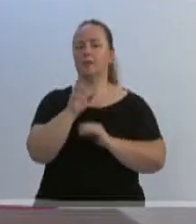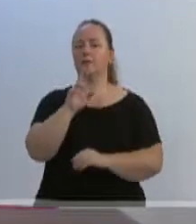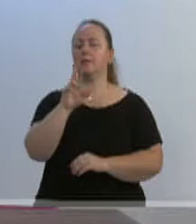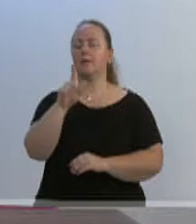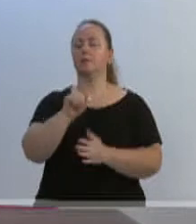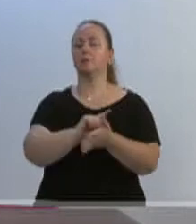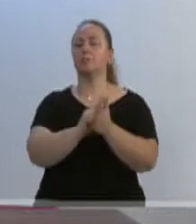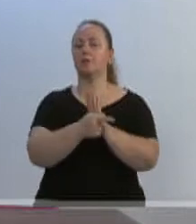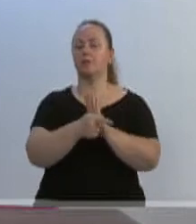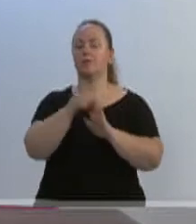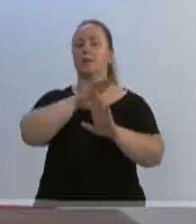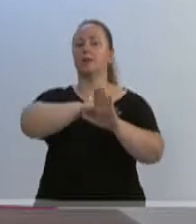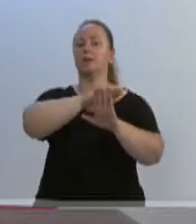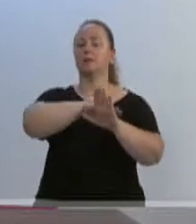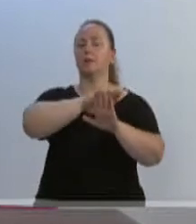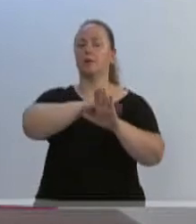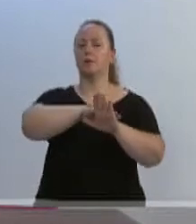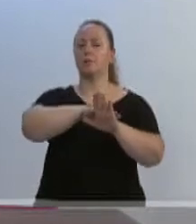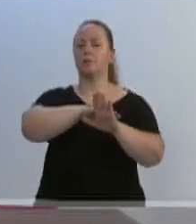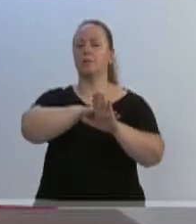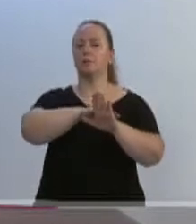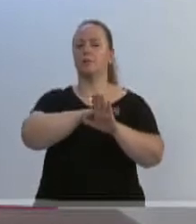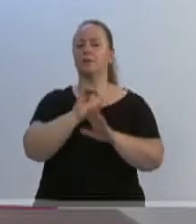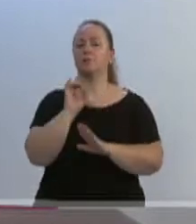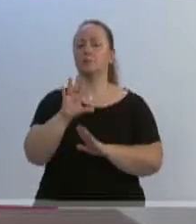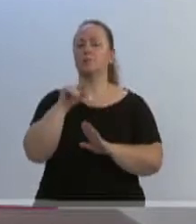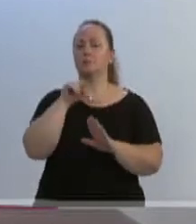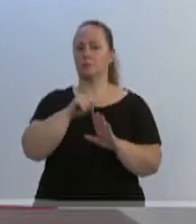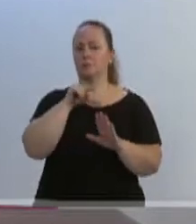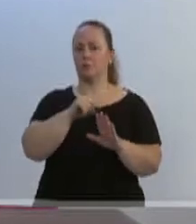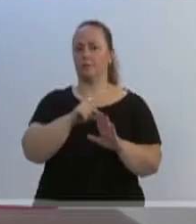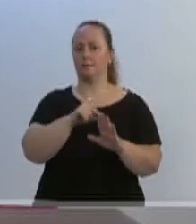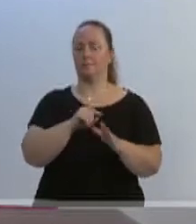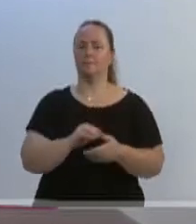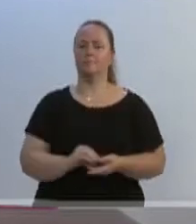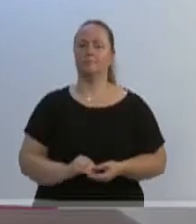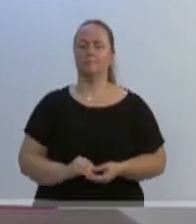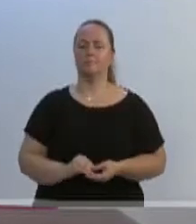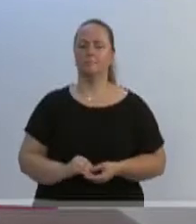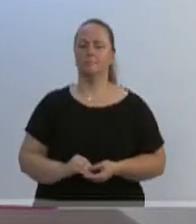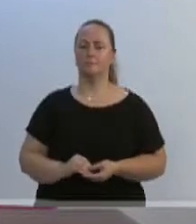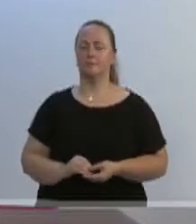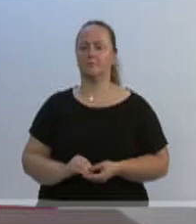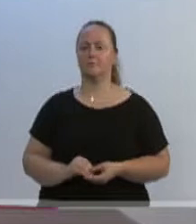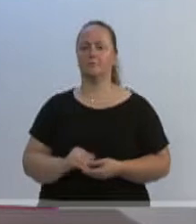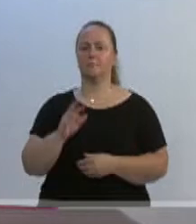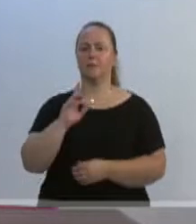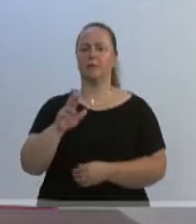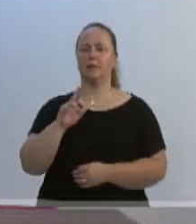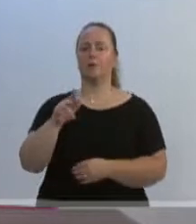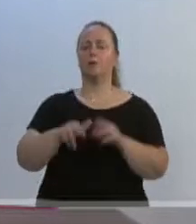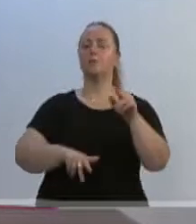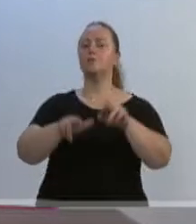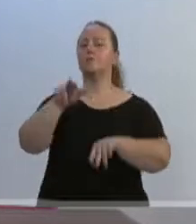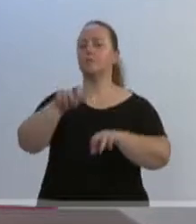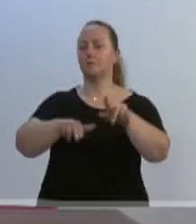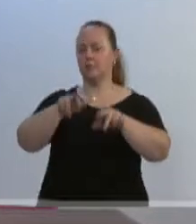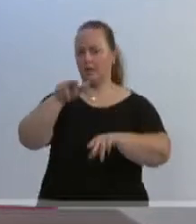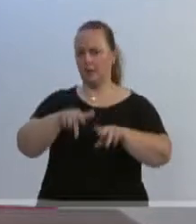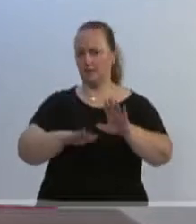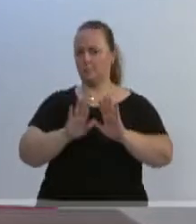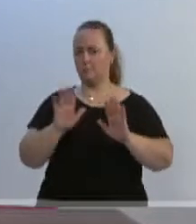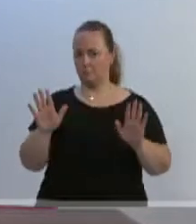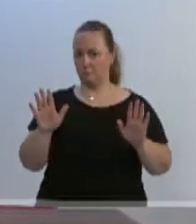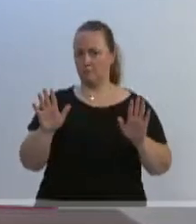gênero. Votei aqui no que diz respeito somente à ideologia de gênero. E não à diversidade de gênero. No que